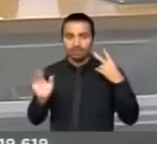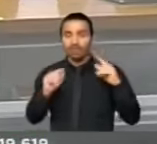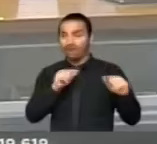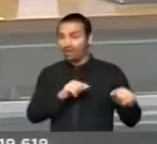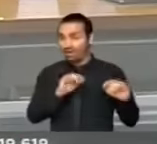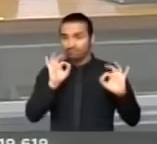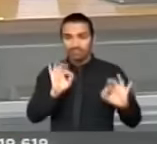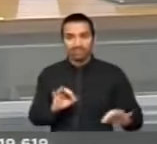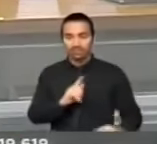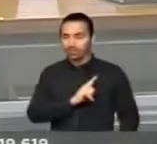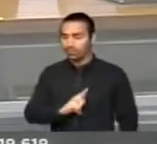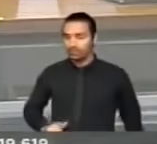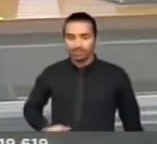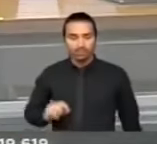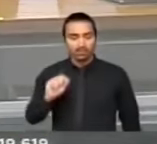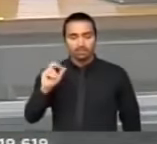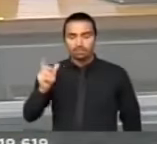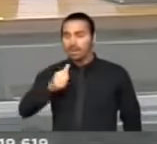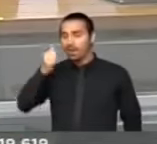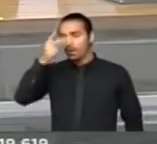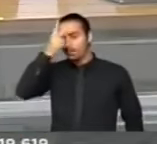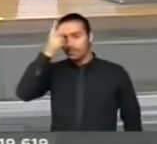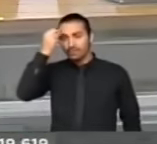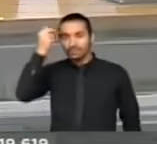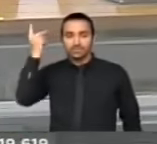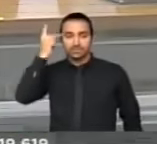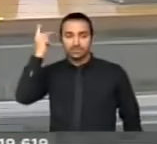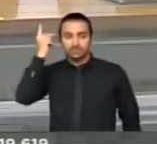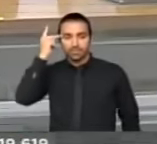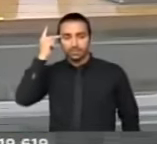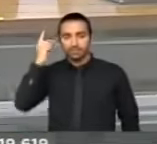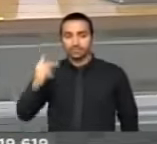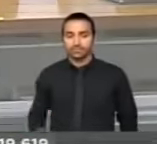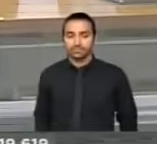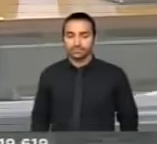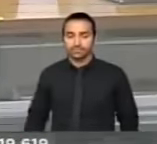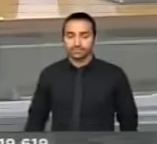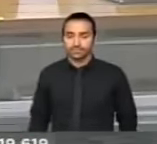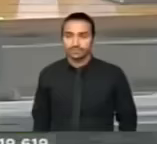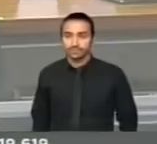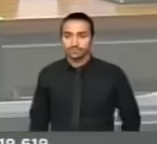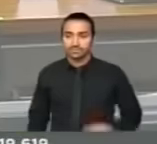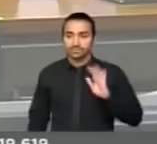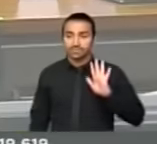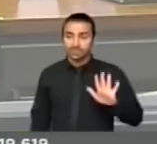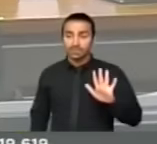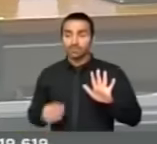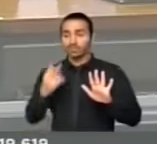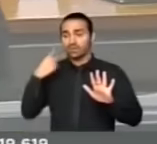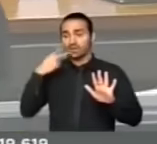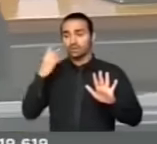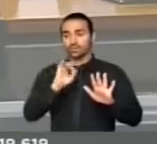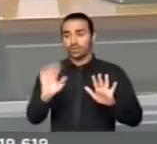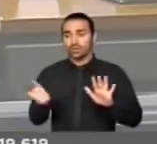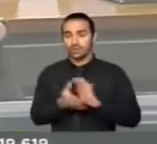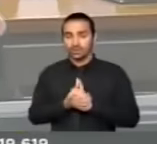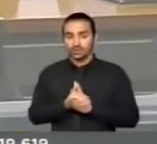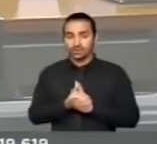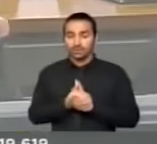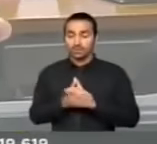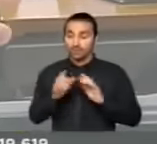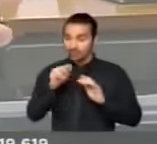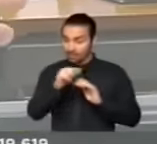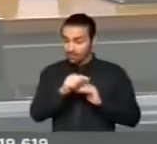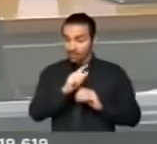governou e foi a melhor prefeita que São Paulo teve em todo o último período, com 5 vereadores. A